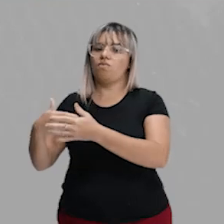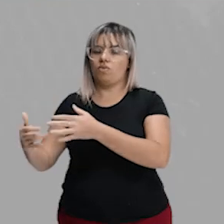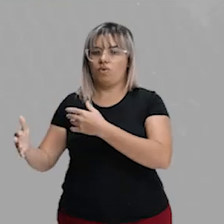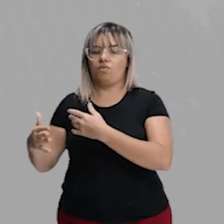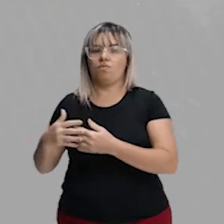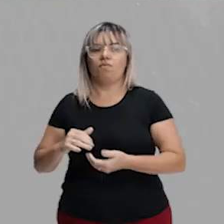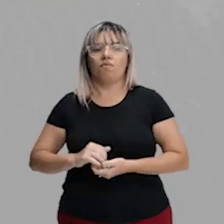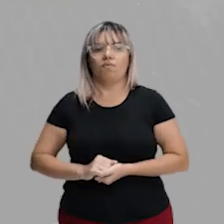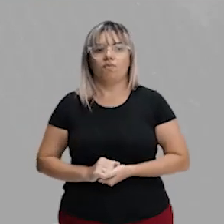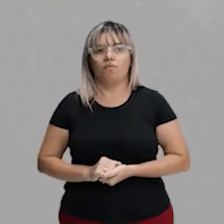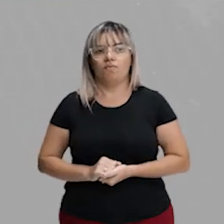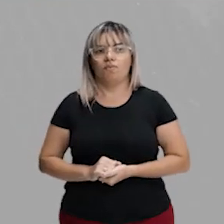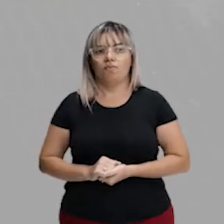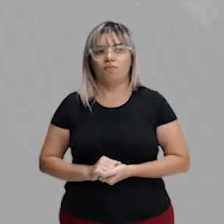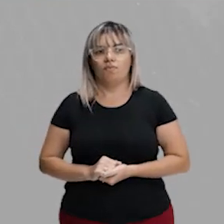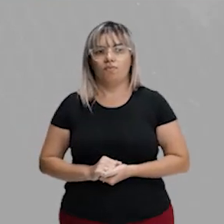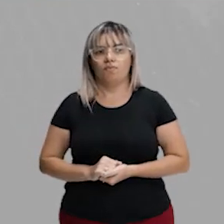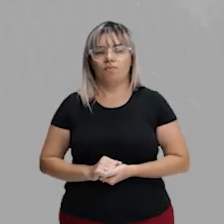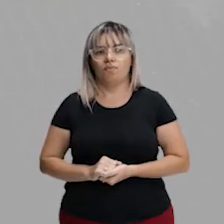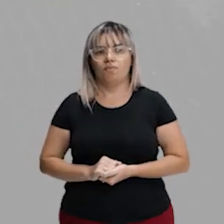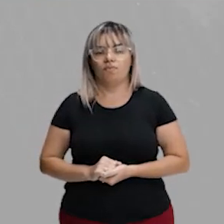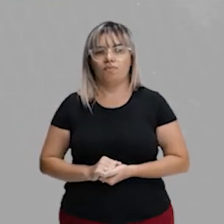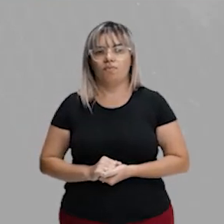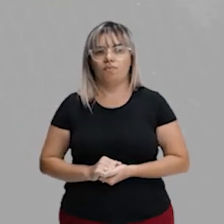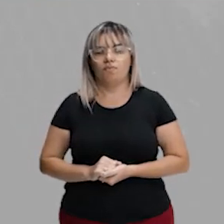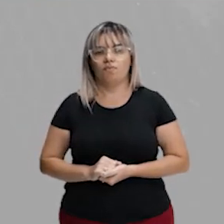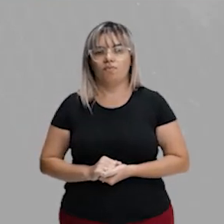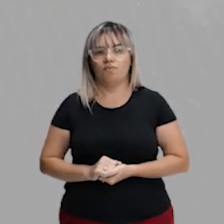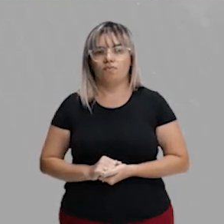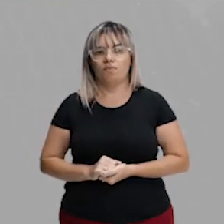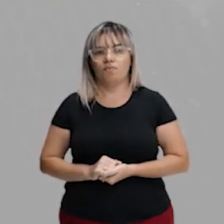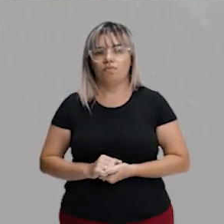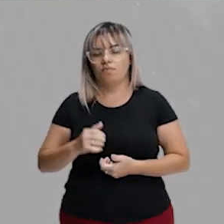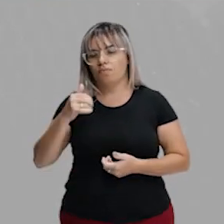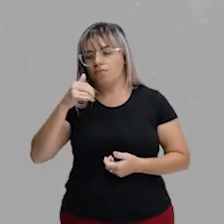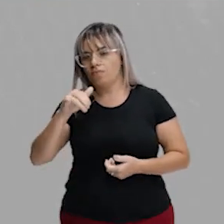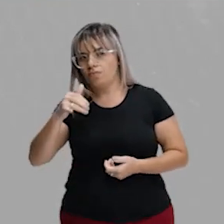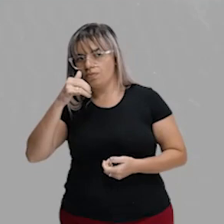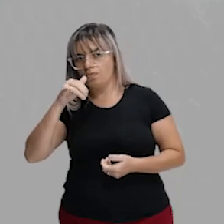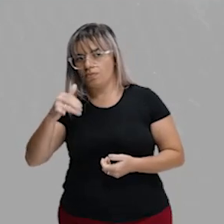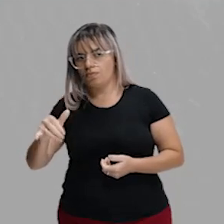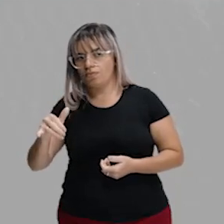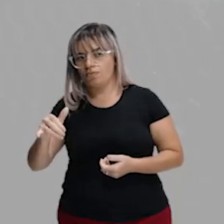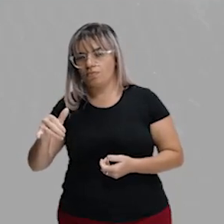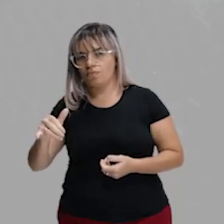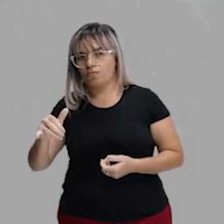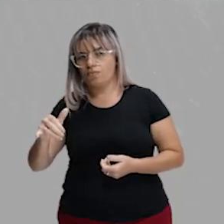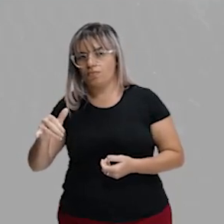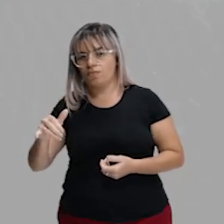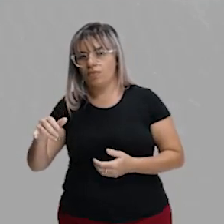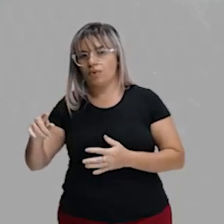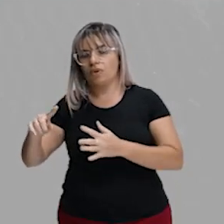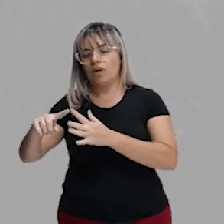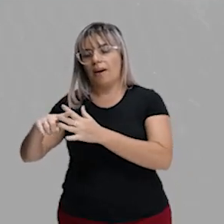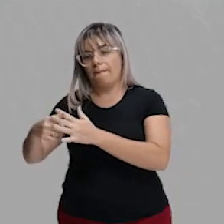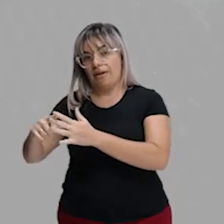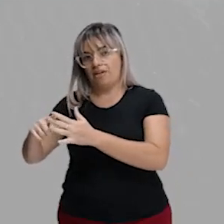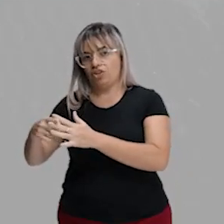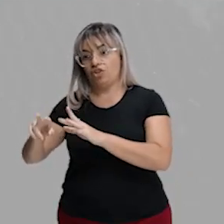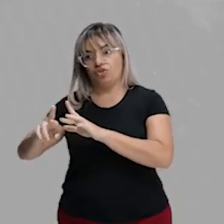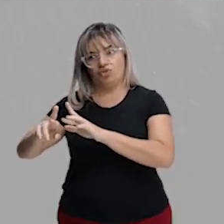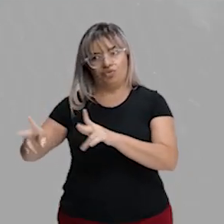ok? Geralmente, esse tipo de energia é a energia mecânica,